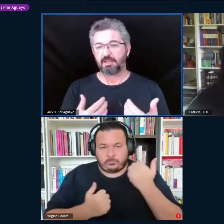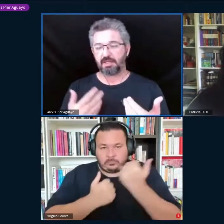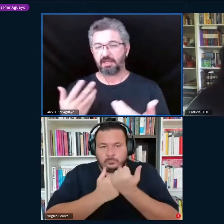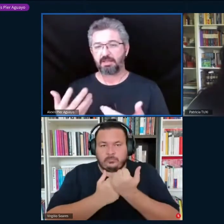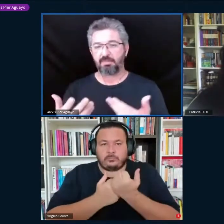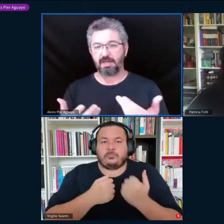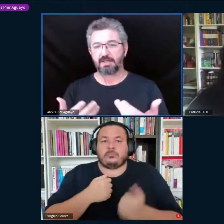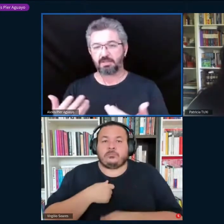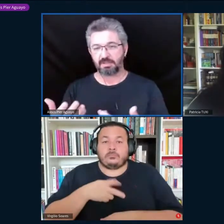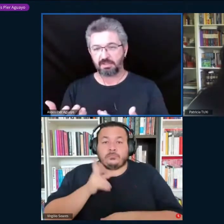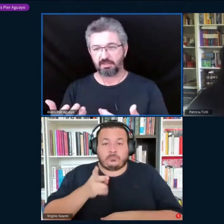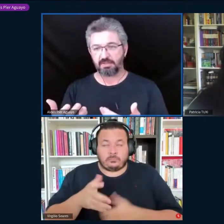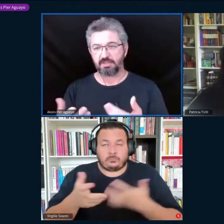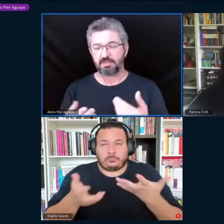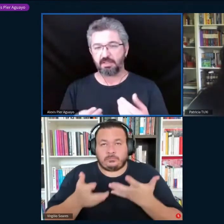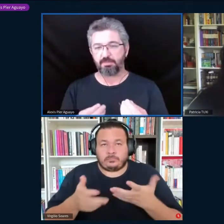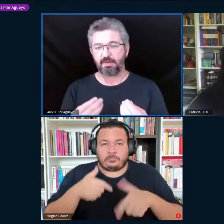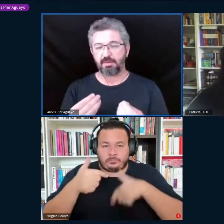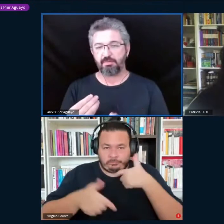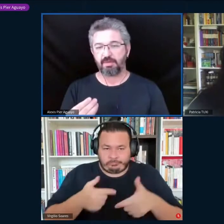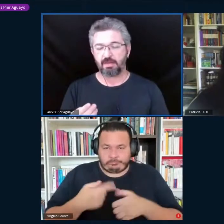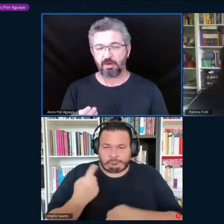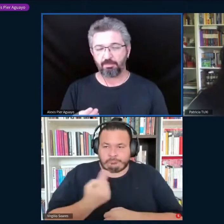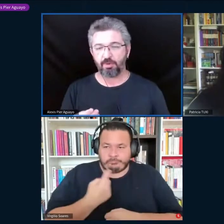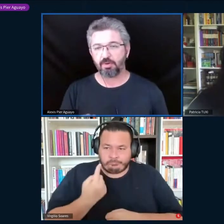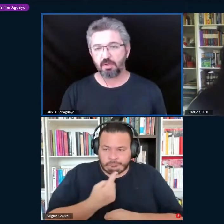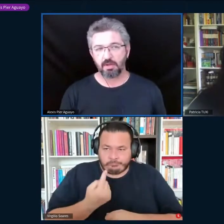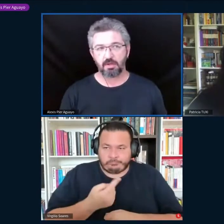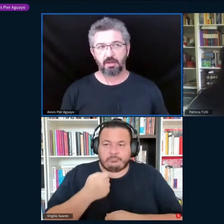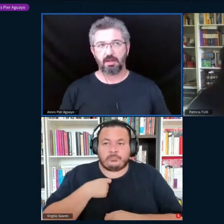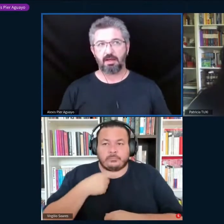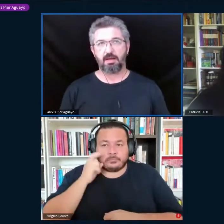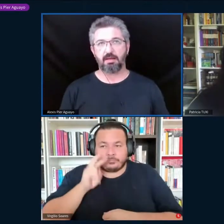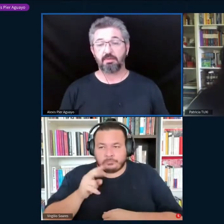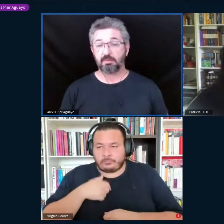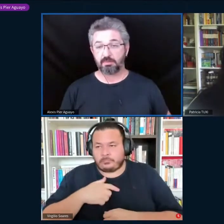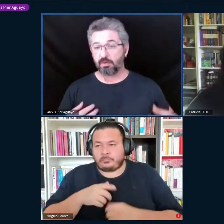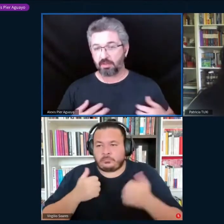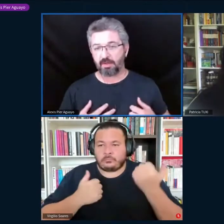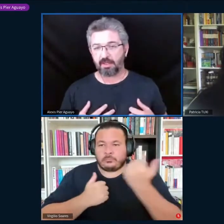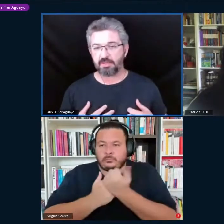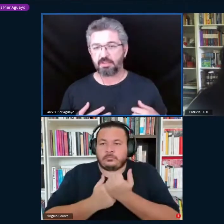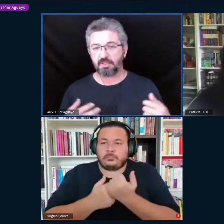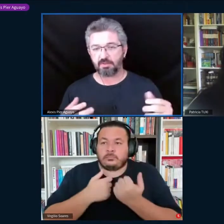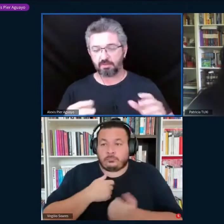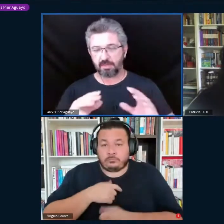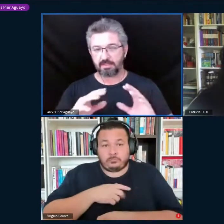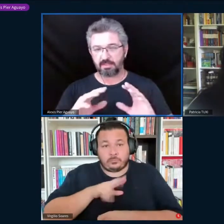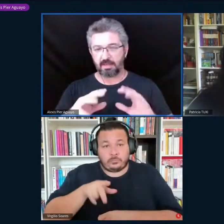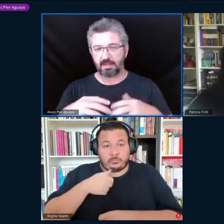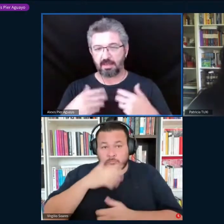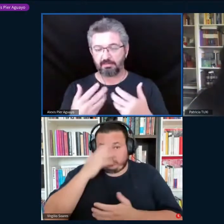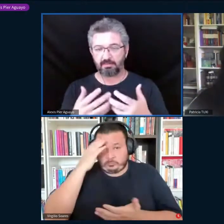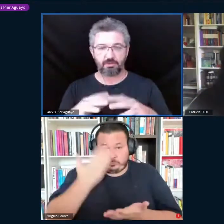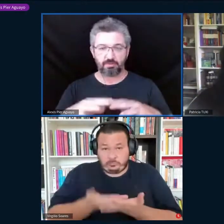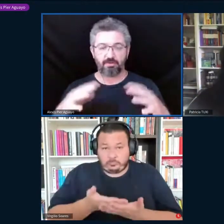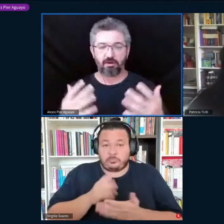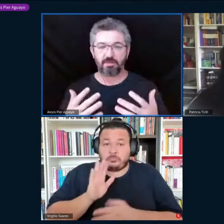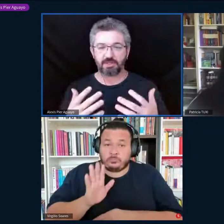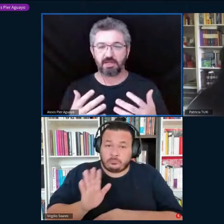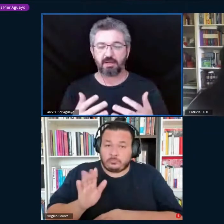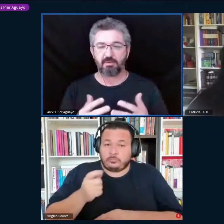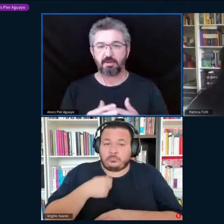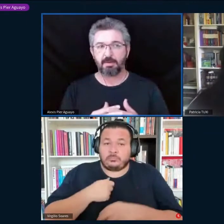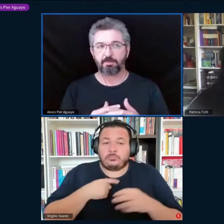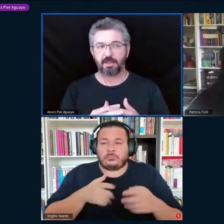sempre tende a querer trabalhar sozinho, a gente sempre vê o apoio, não que eu acredite nisso, mas de